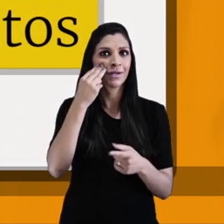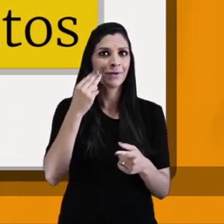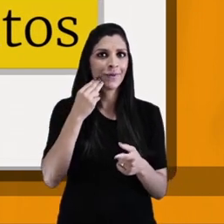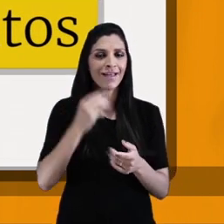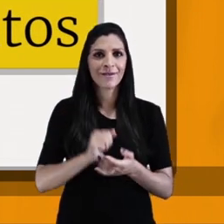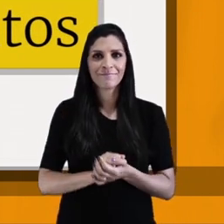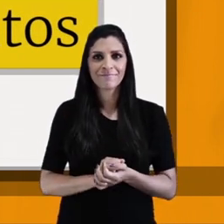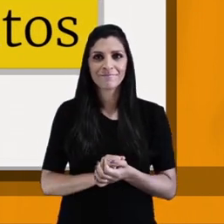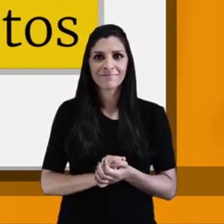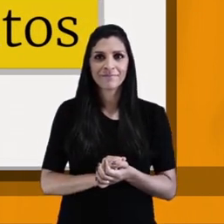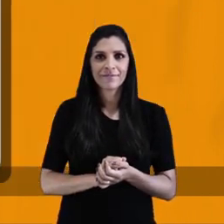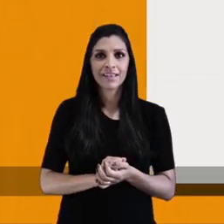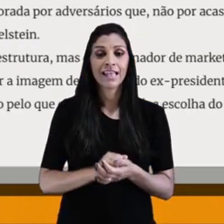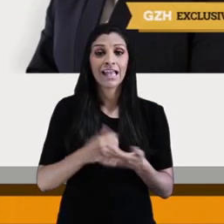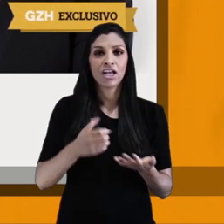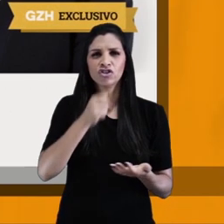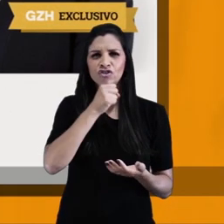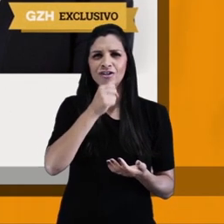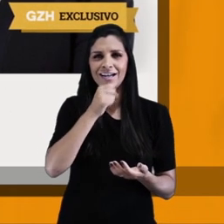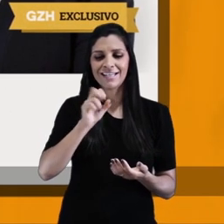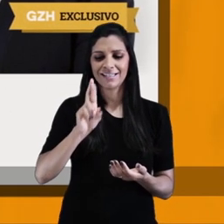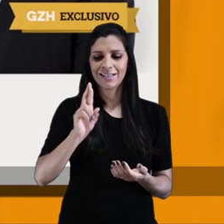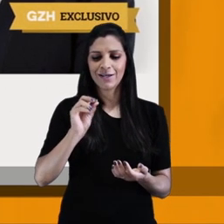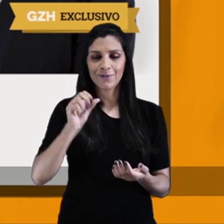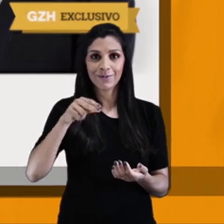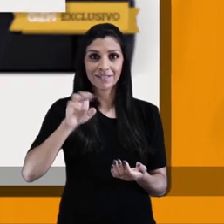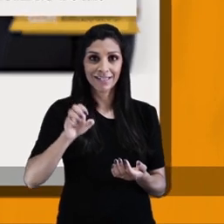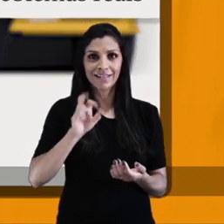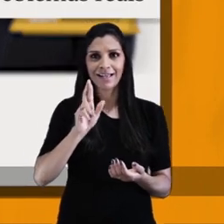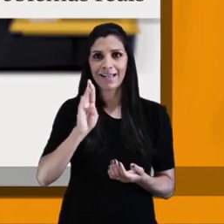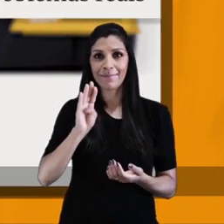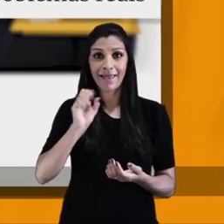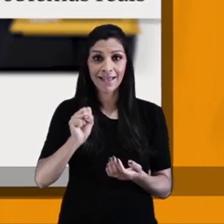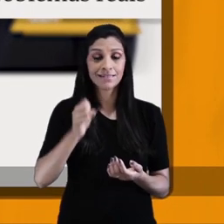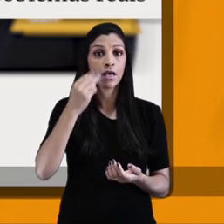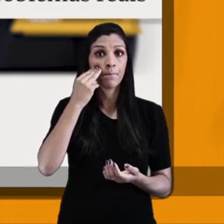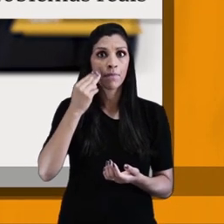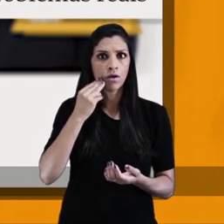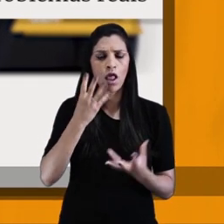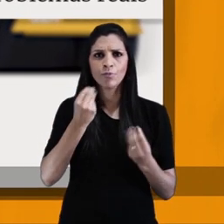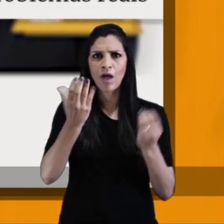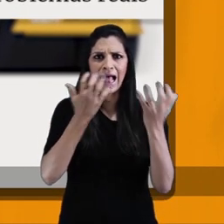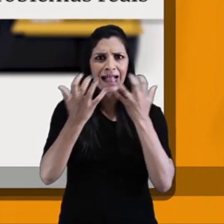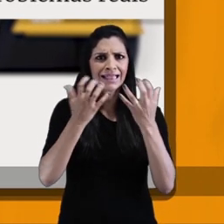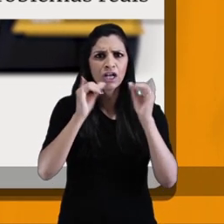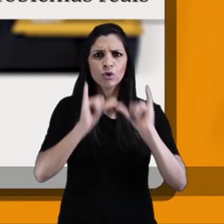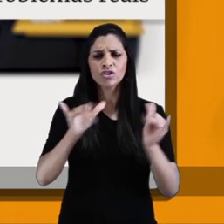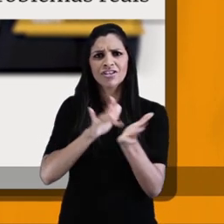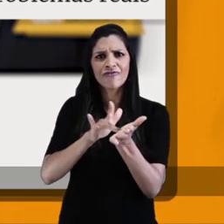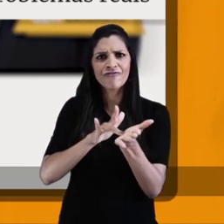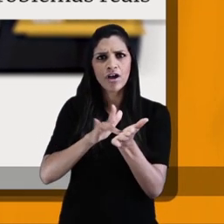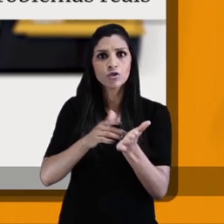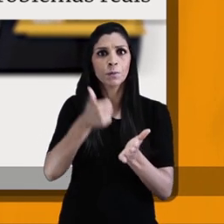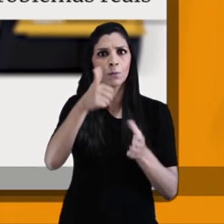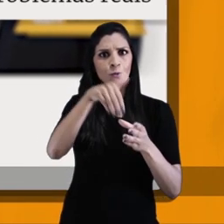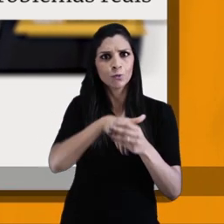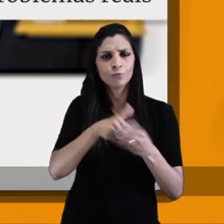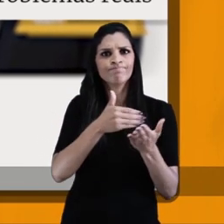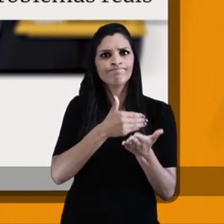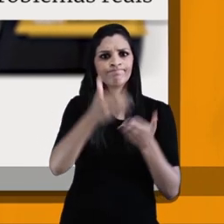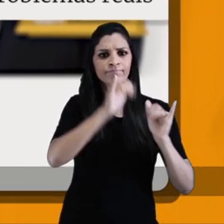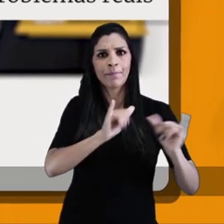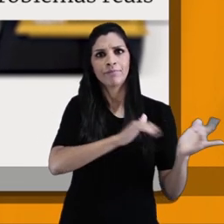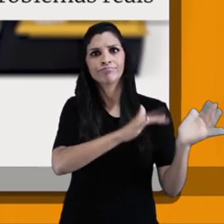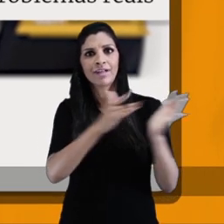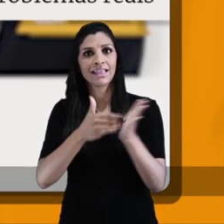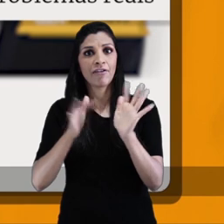falsas contra Manuela. Segundo a jornalista Rosane de Oliveira, da RBS, Manuela foi alvo de ataques e notícias falsas do primeiro ao